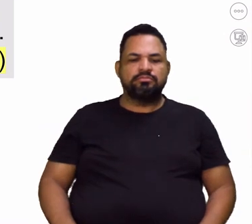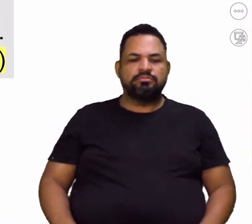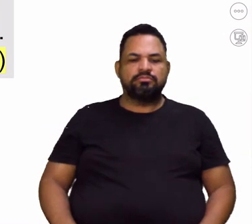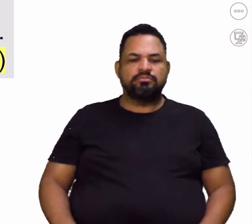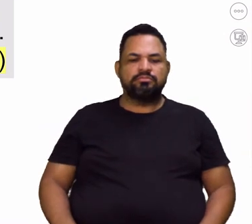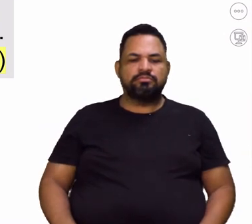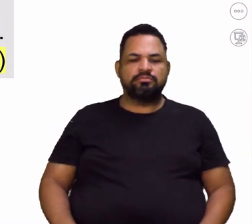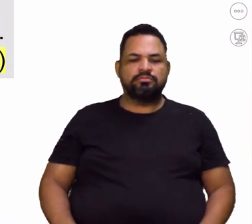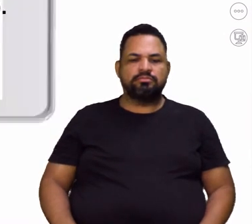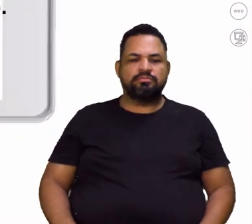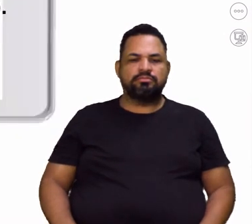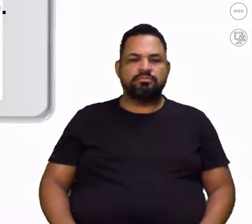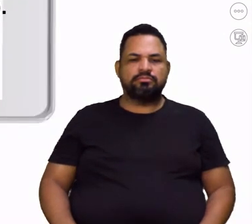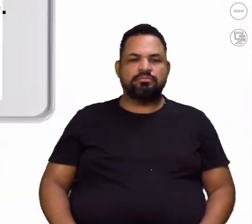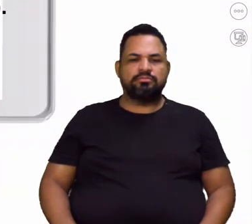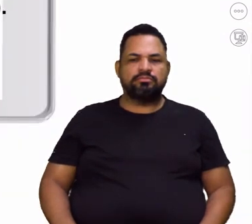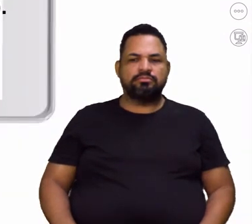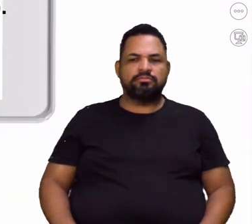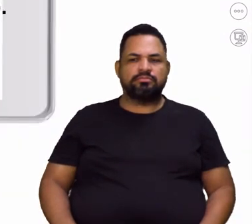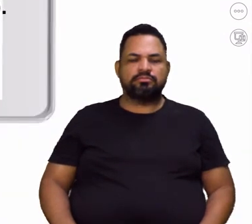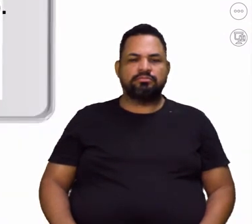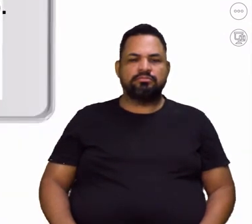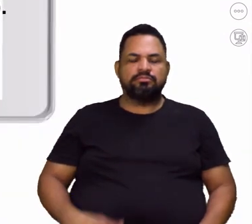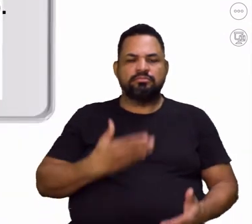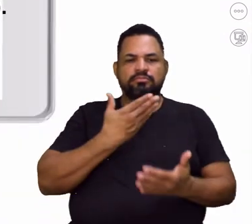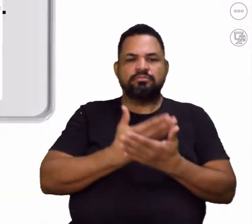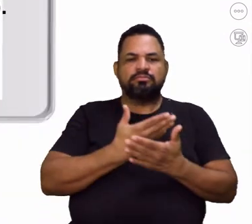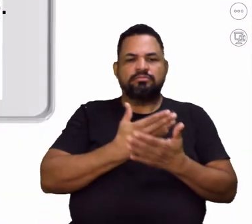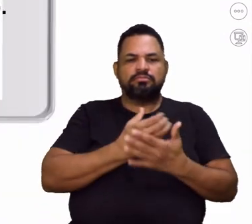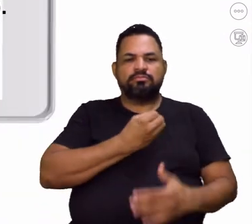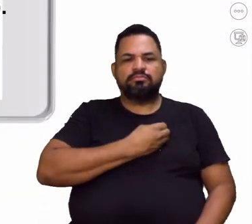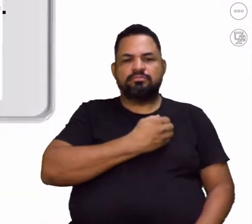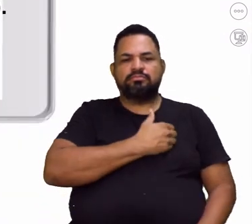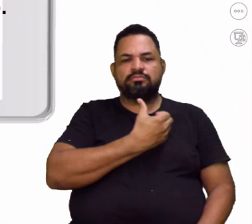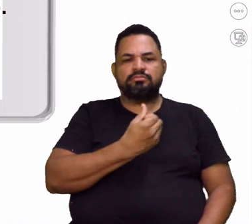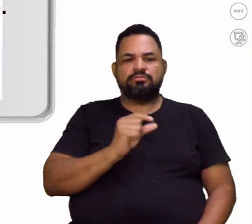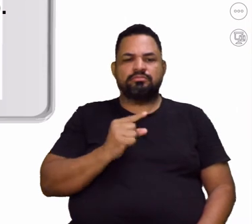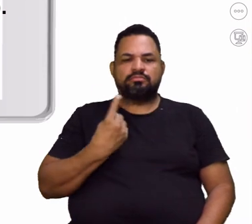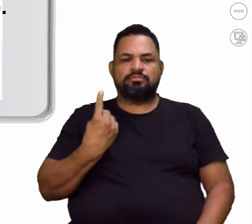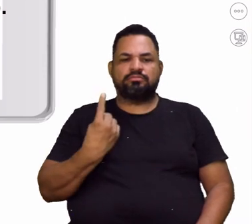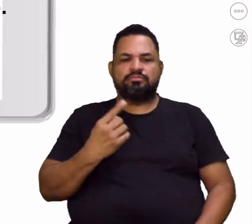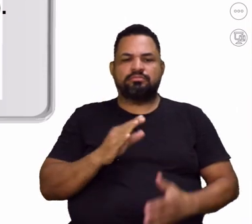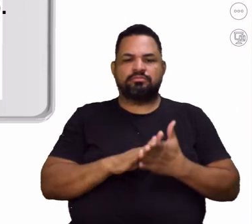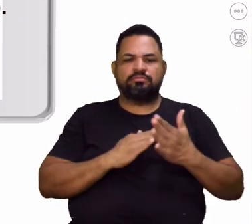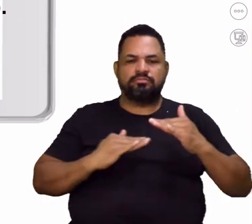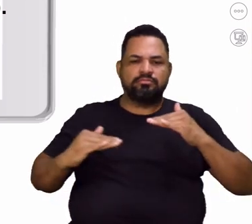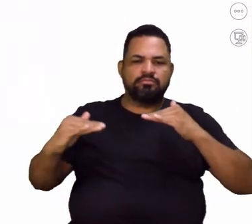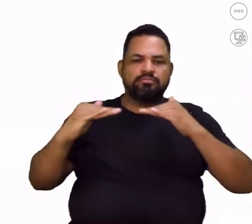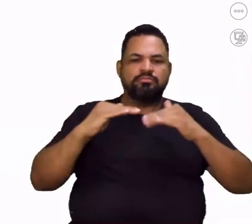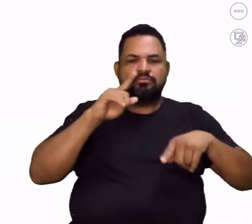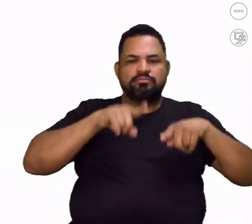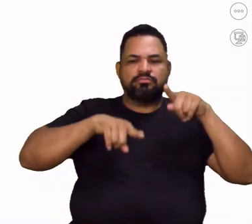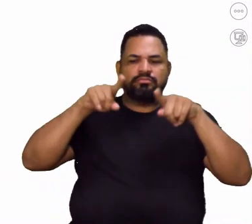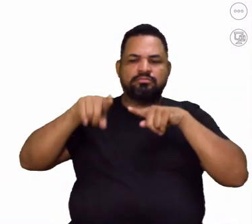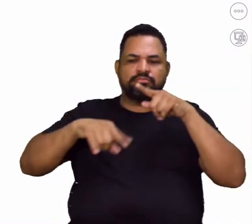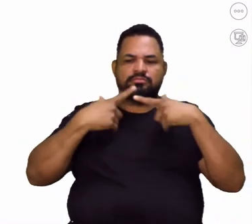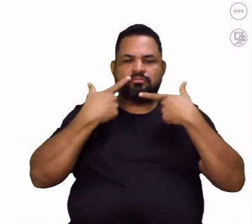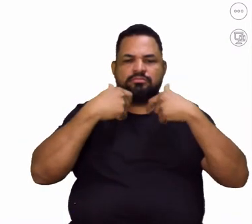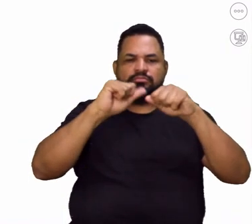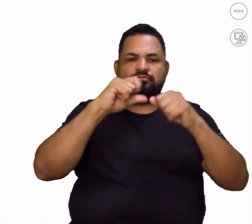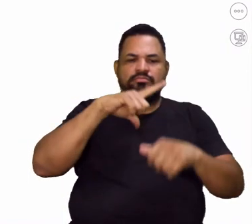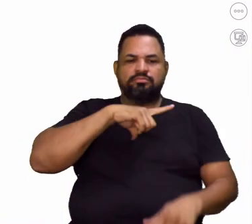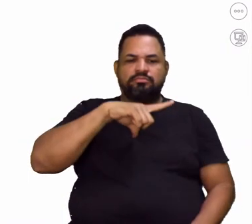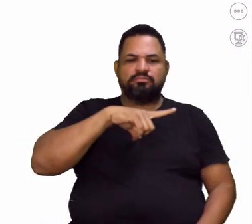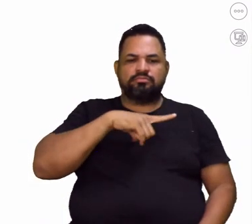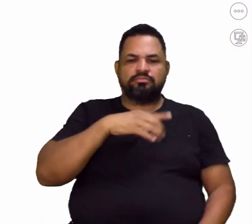caso, de pessoa. Ok, aula 16, nivelamento. Vamos aí ver a variação linguística. Temos